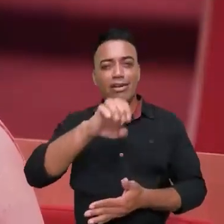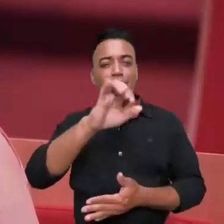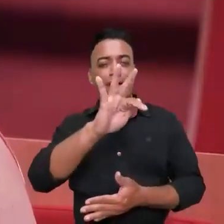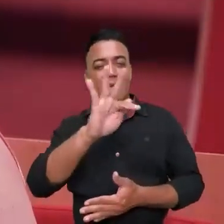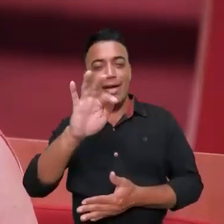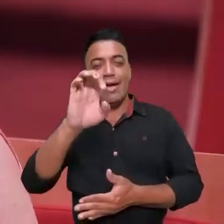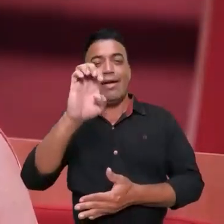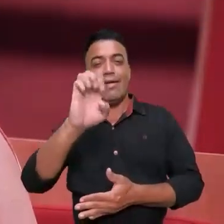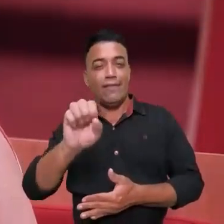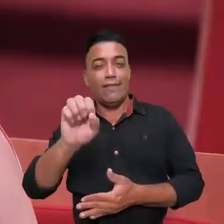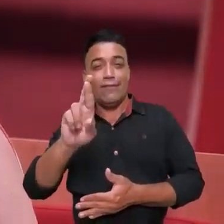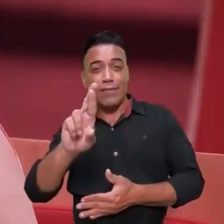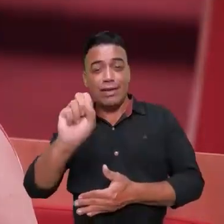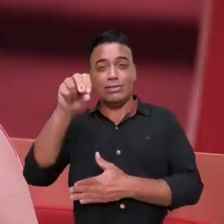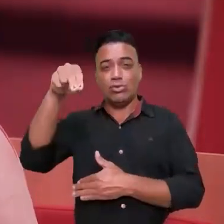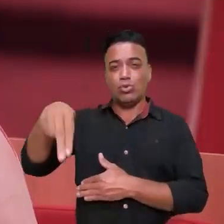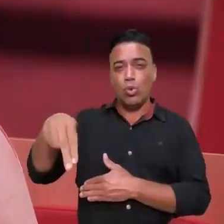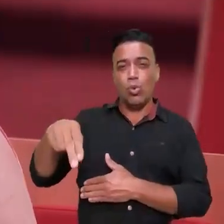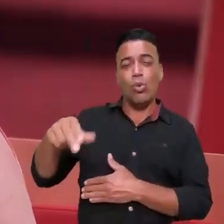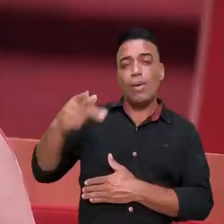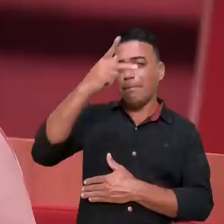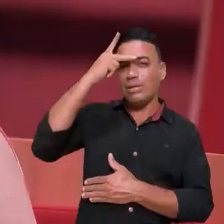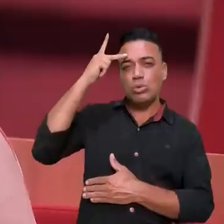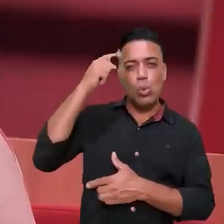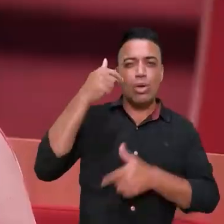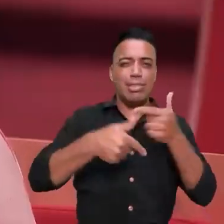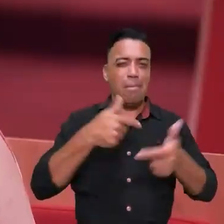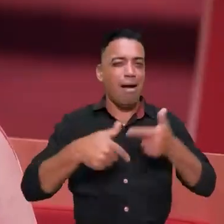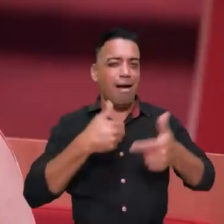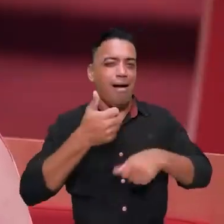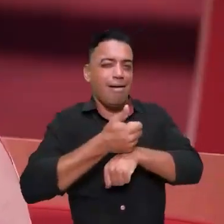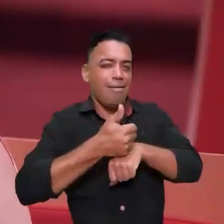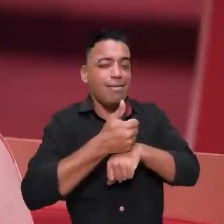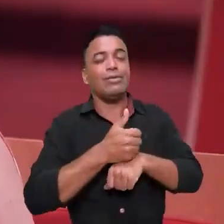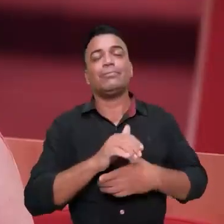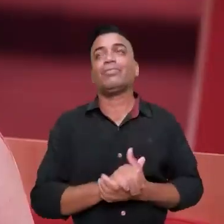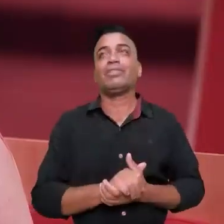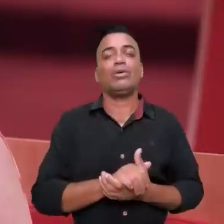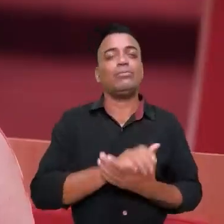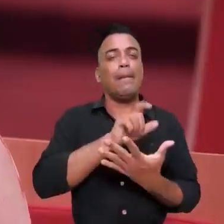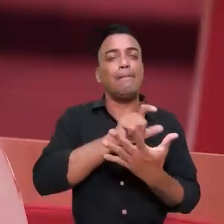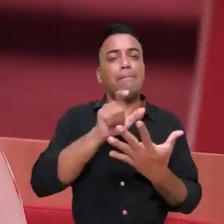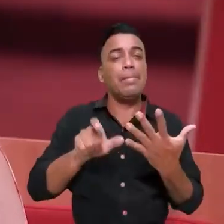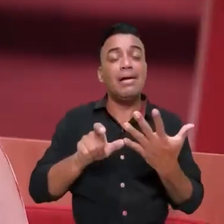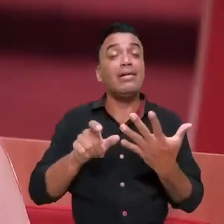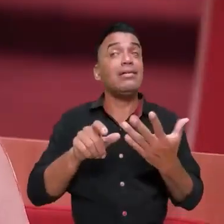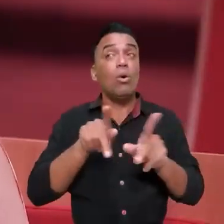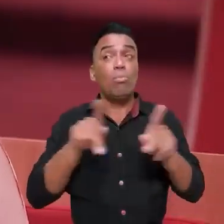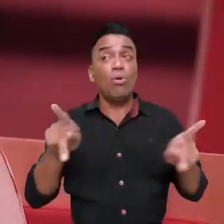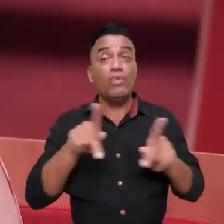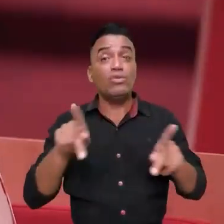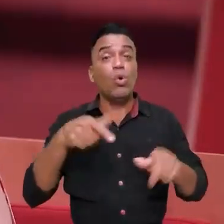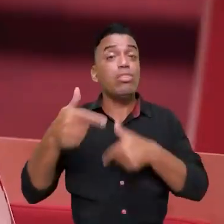pessoa e o seu trabalho. E eu queria saber, no meio de tantos eus, cadê o professor? Como é que fica